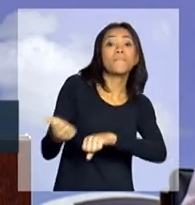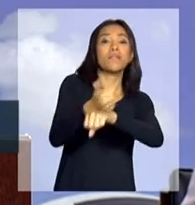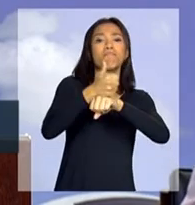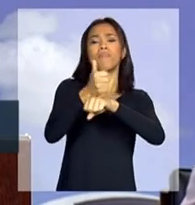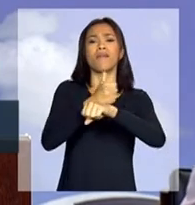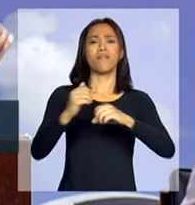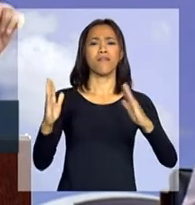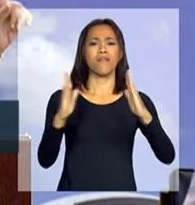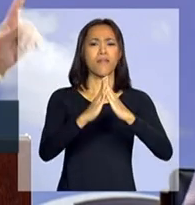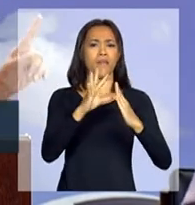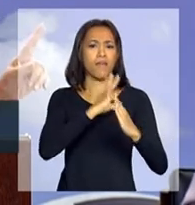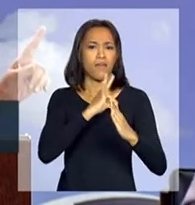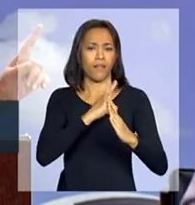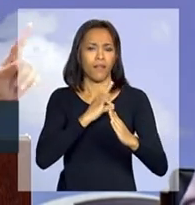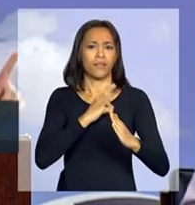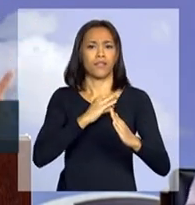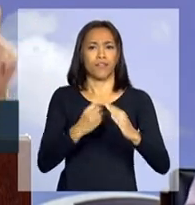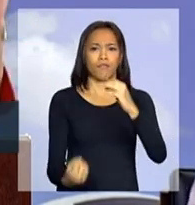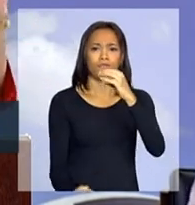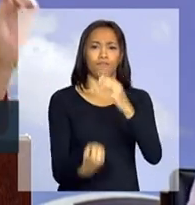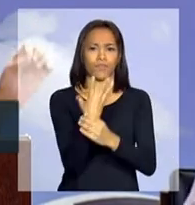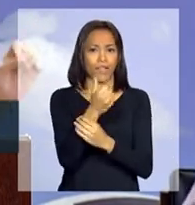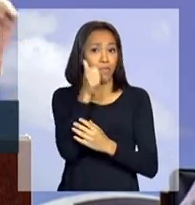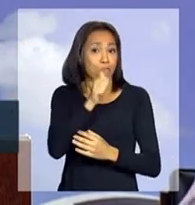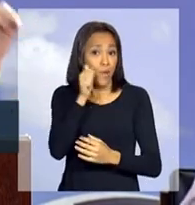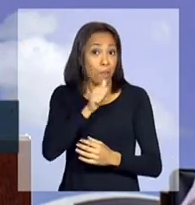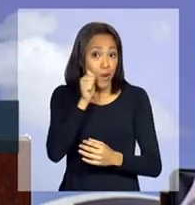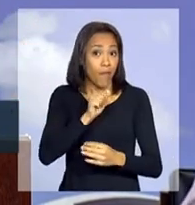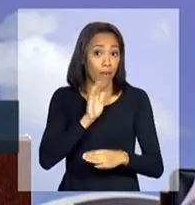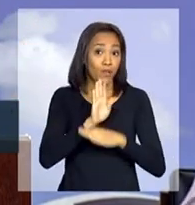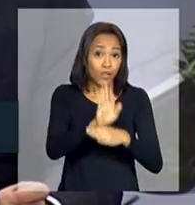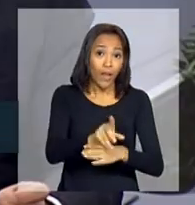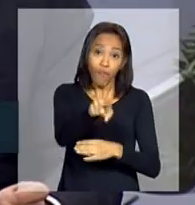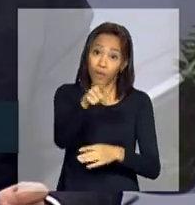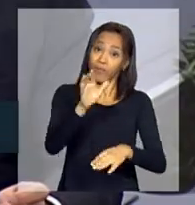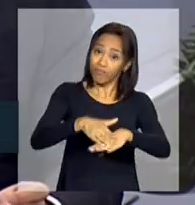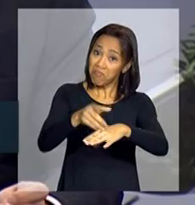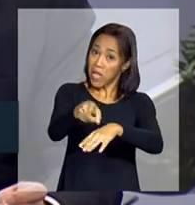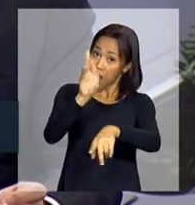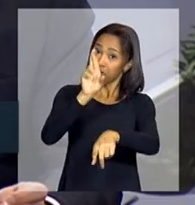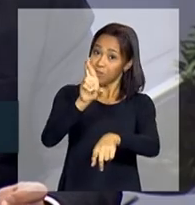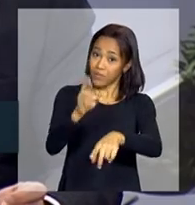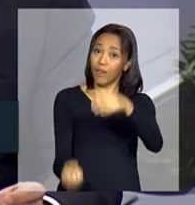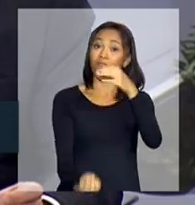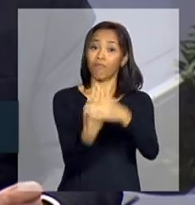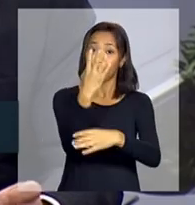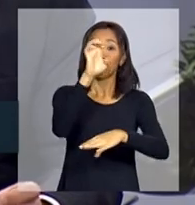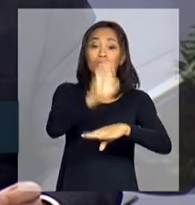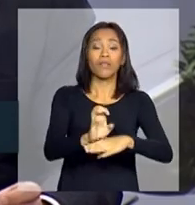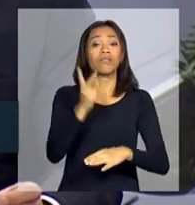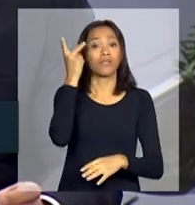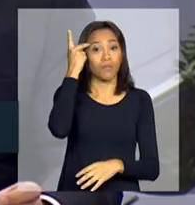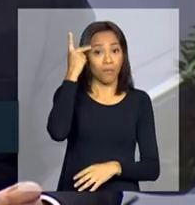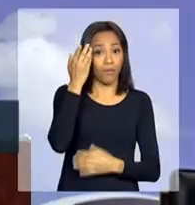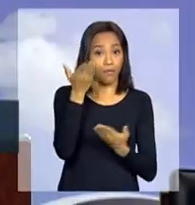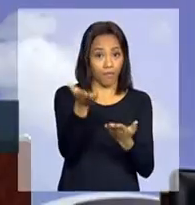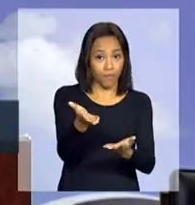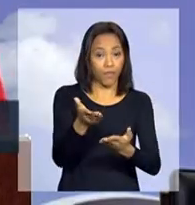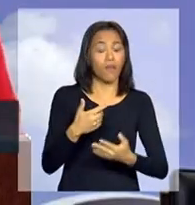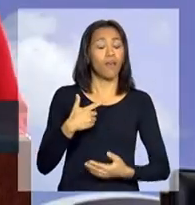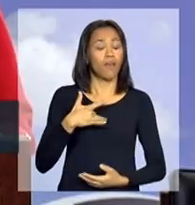da mulher foi por ele formada no Estado de São Paulo e